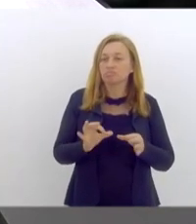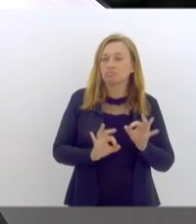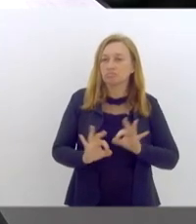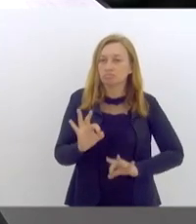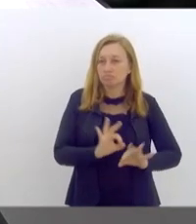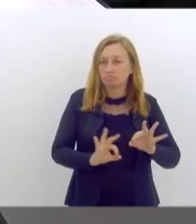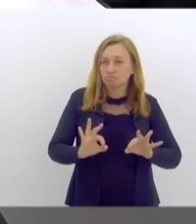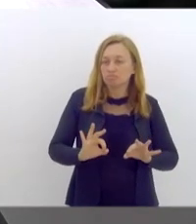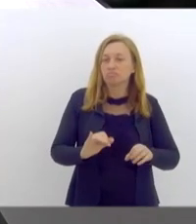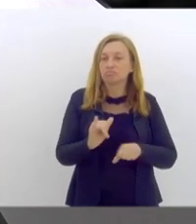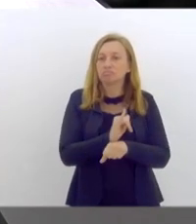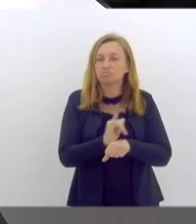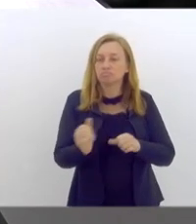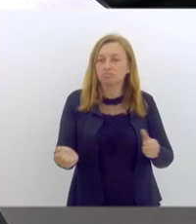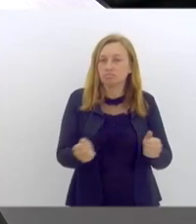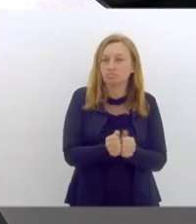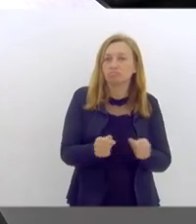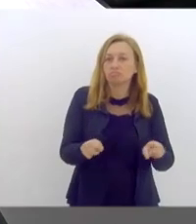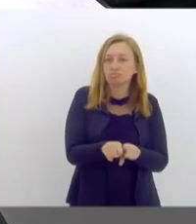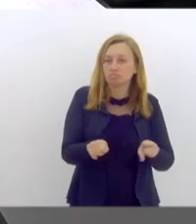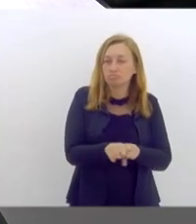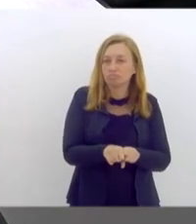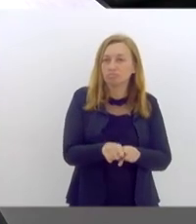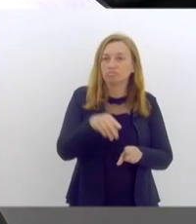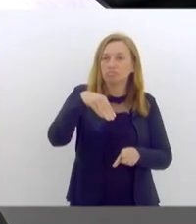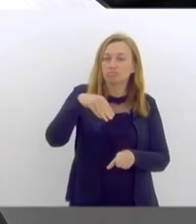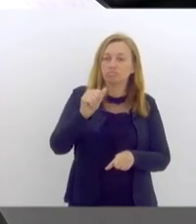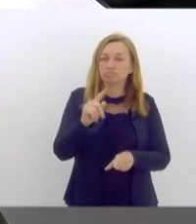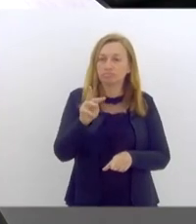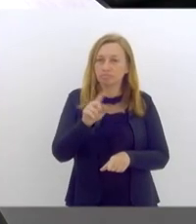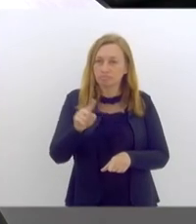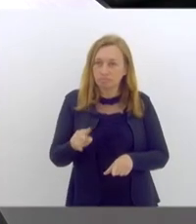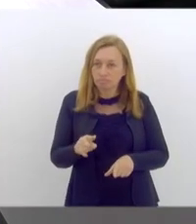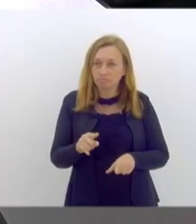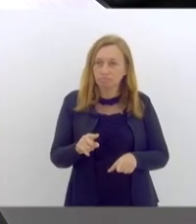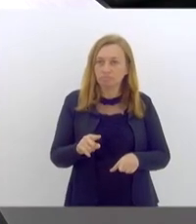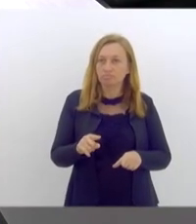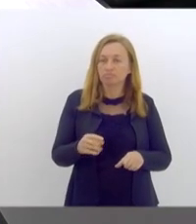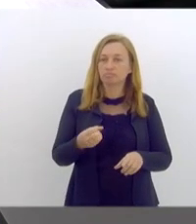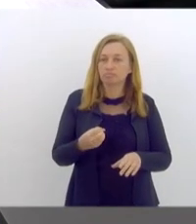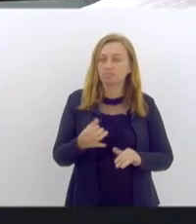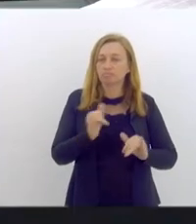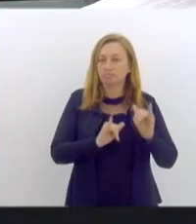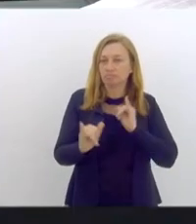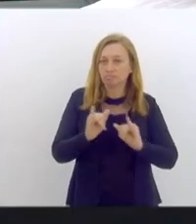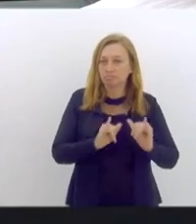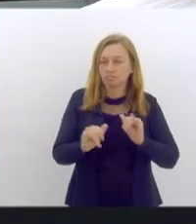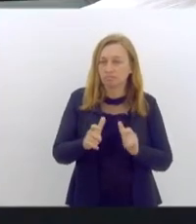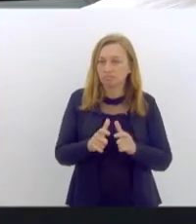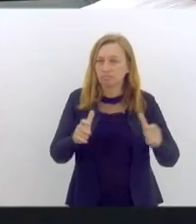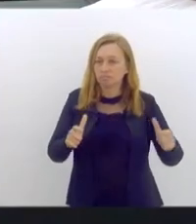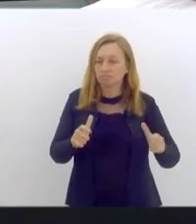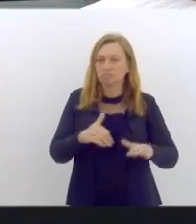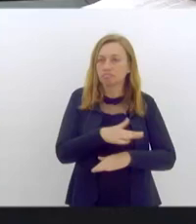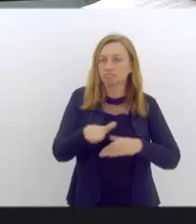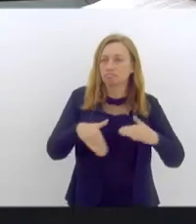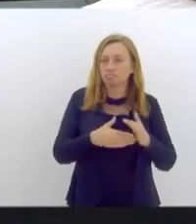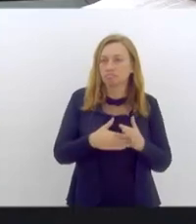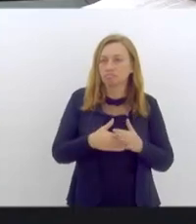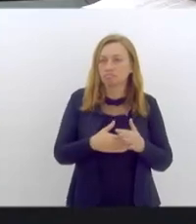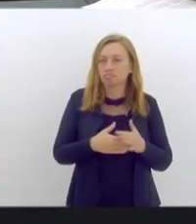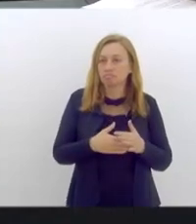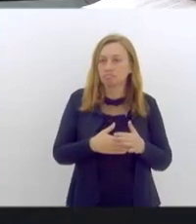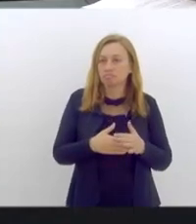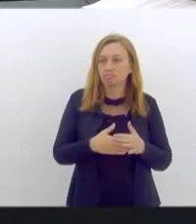juntamente também com a matriz insumo produto que será um grande banco de dados de todos os